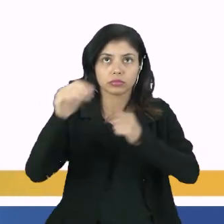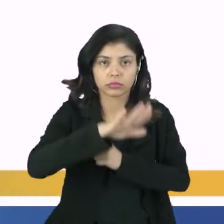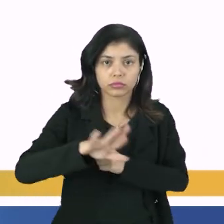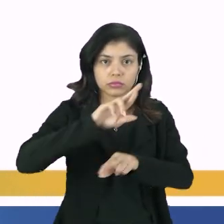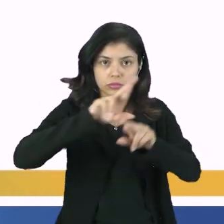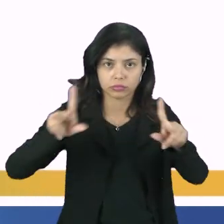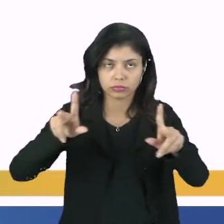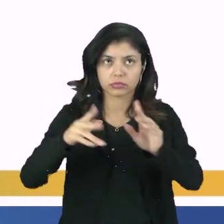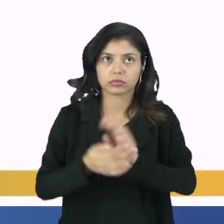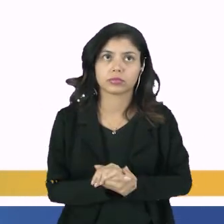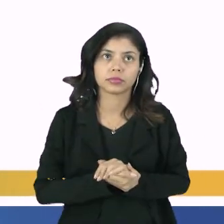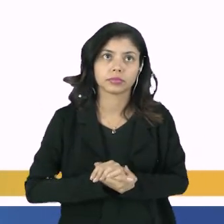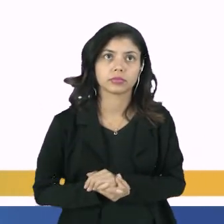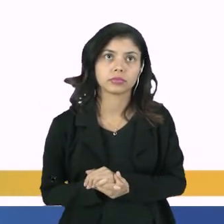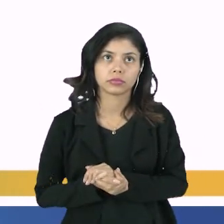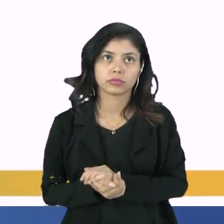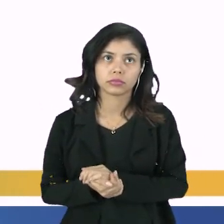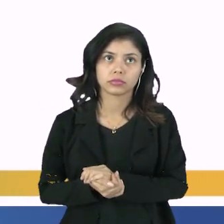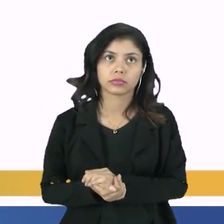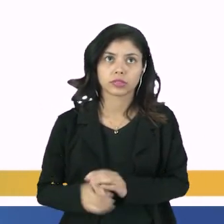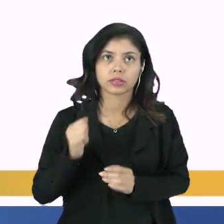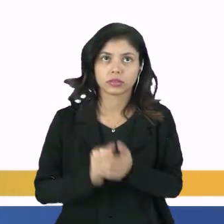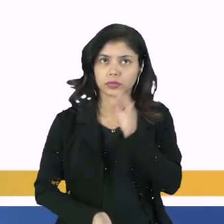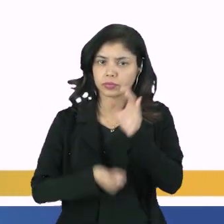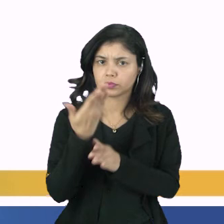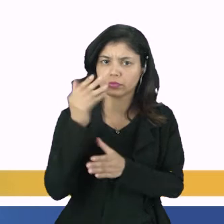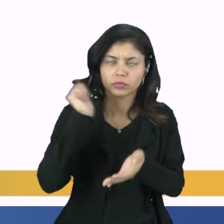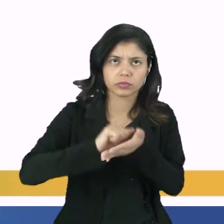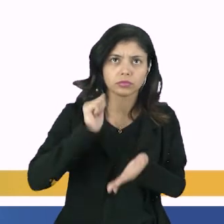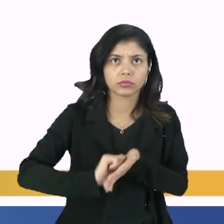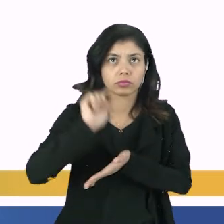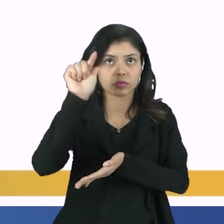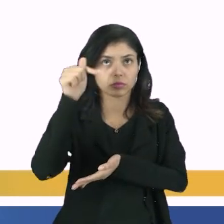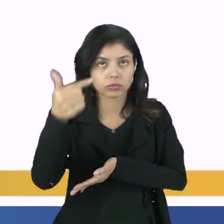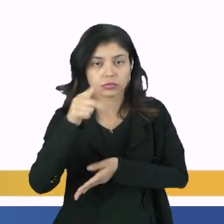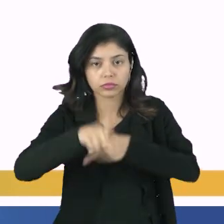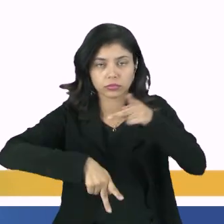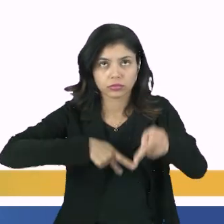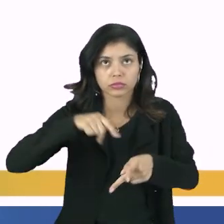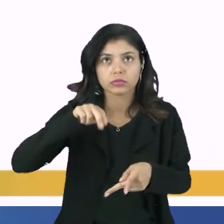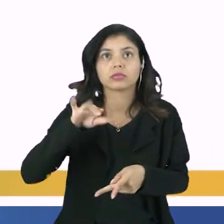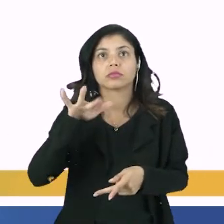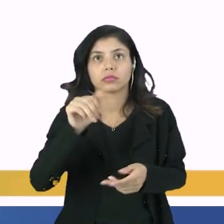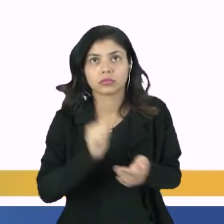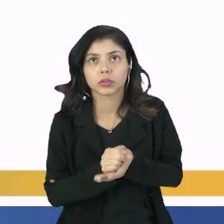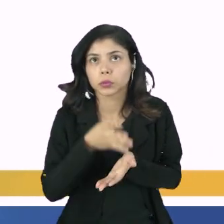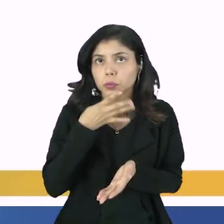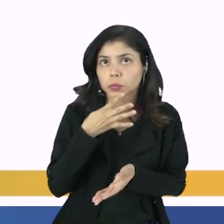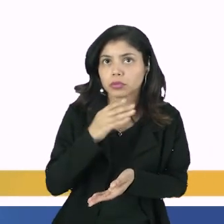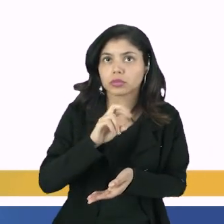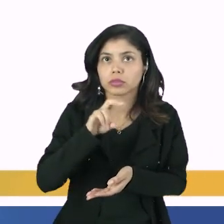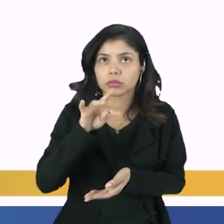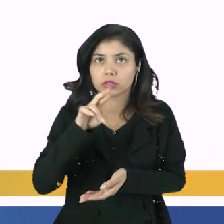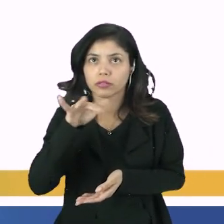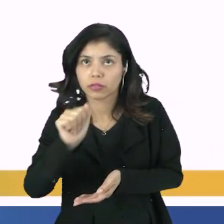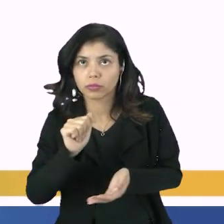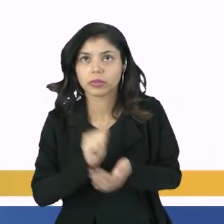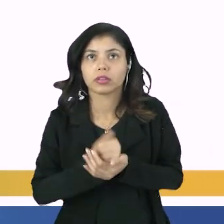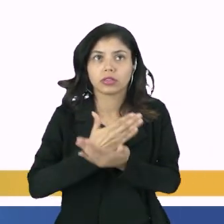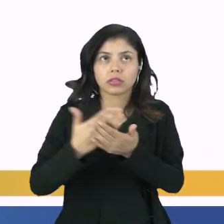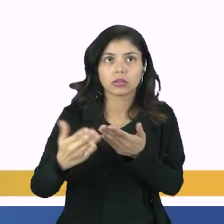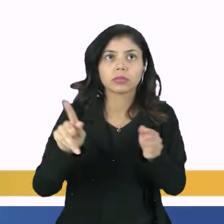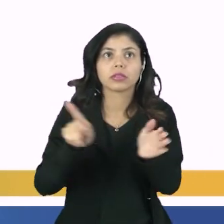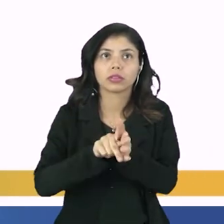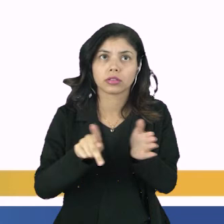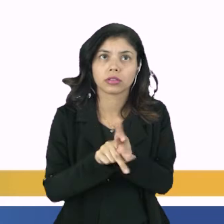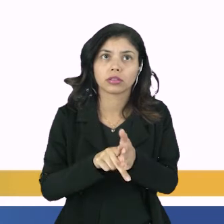eram totalmente diferentes. A invenção da escrita foi outro feito dos povos sumérios. Conhecida como cuneiforme,